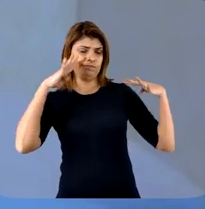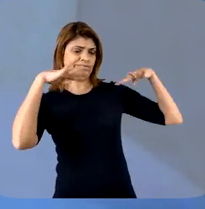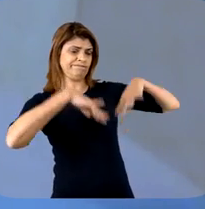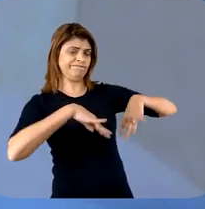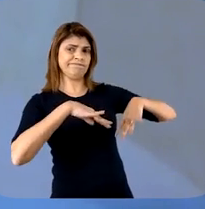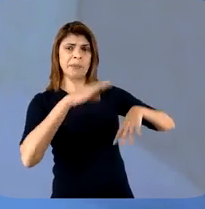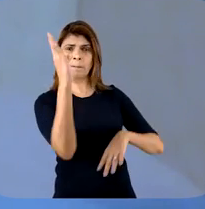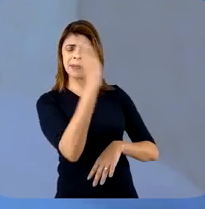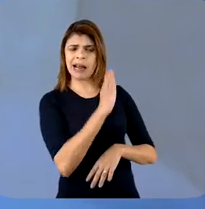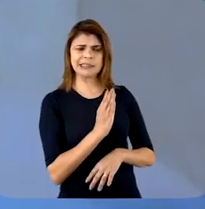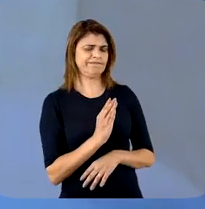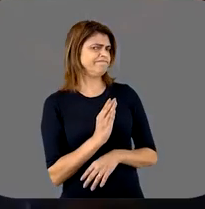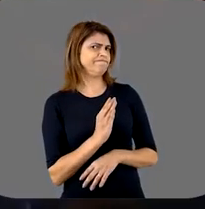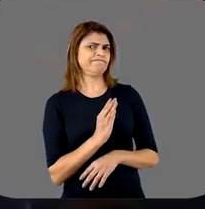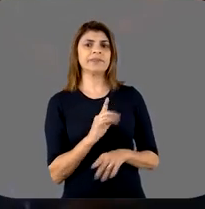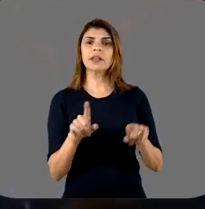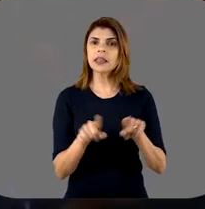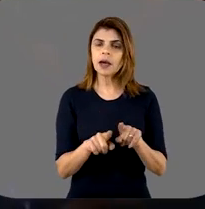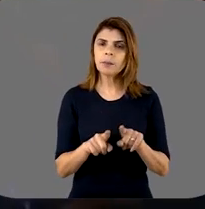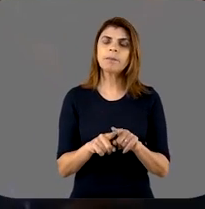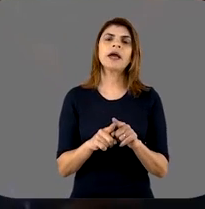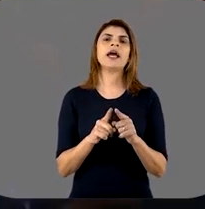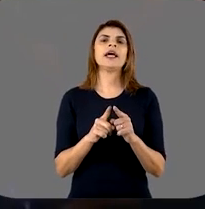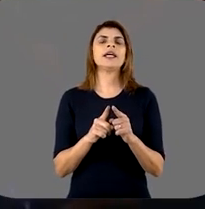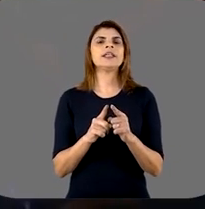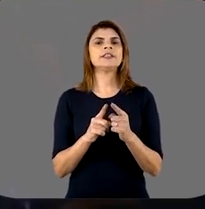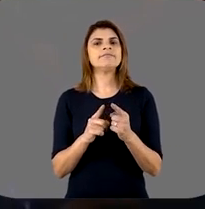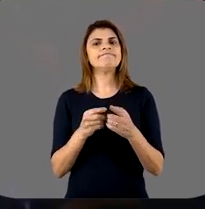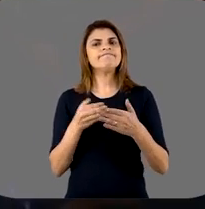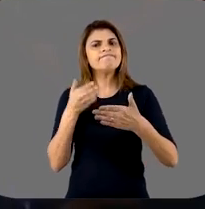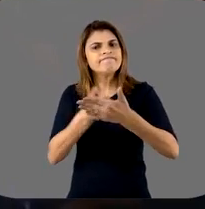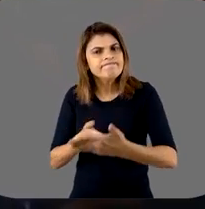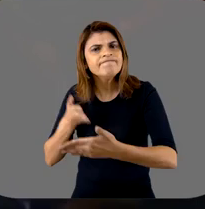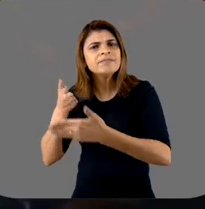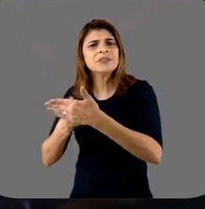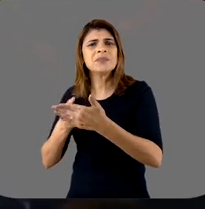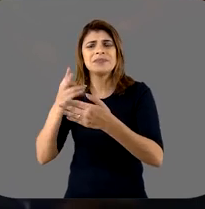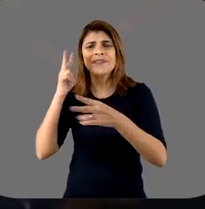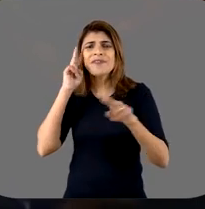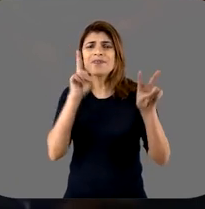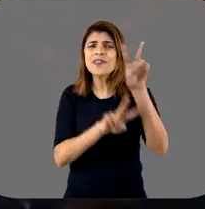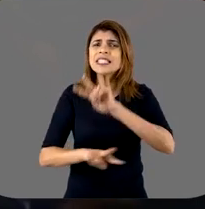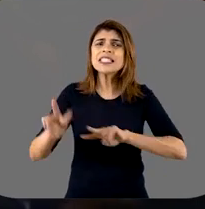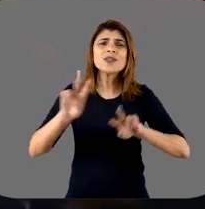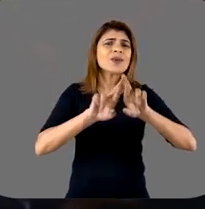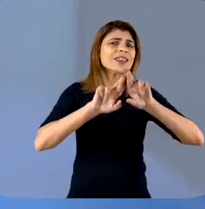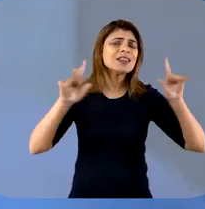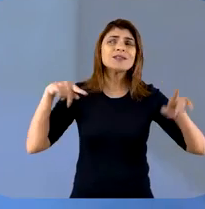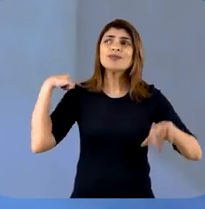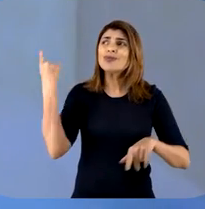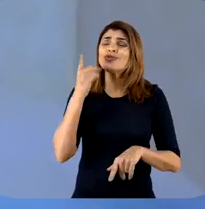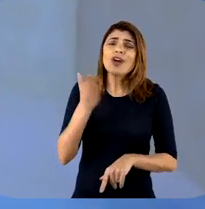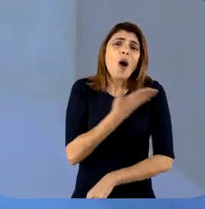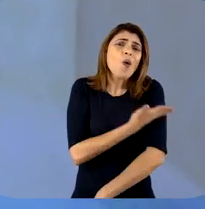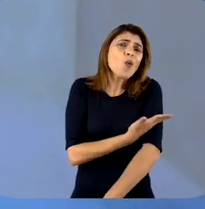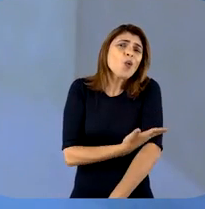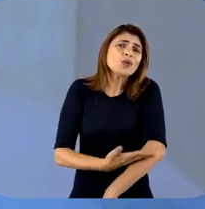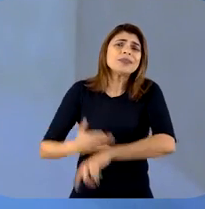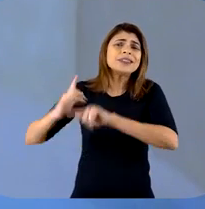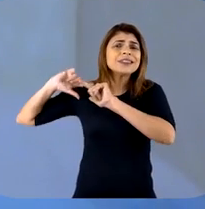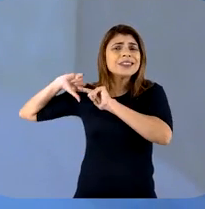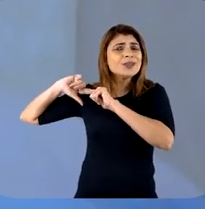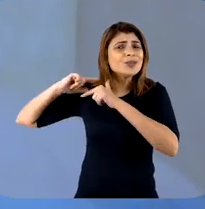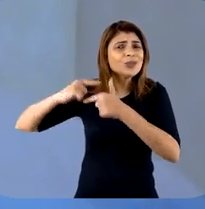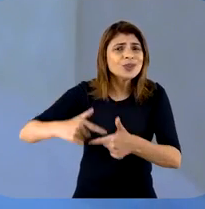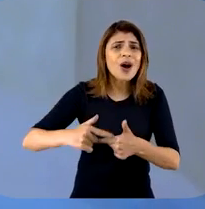lado, enfrentando também uma visão muito diferente da tradicional e bela visão